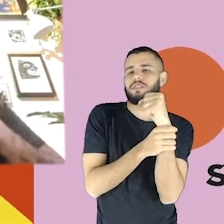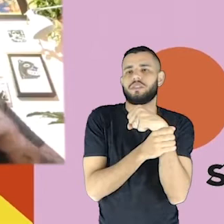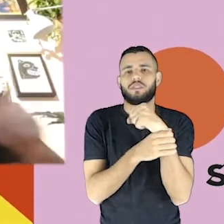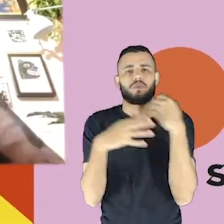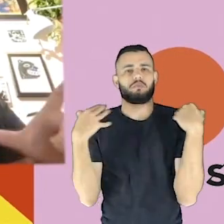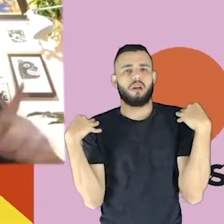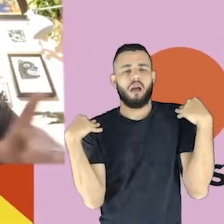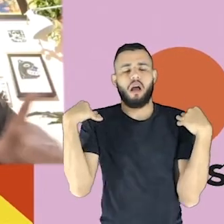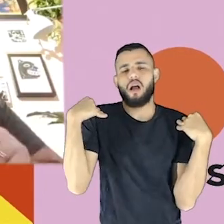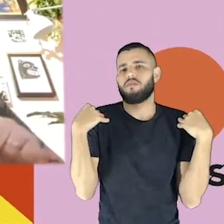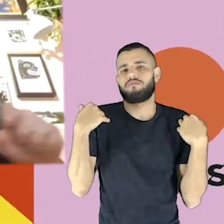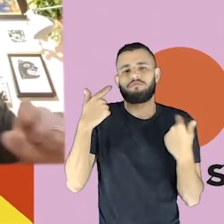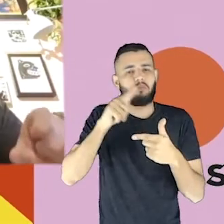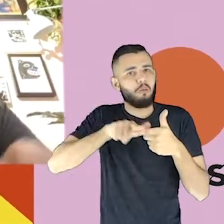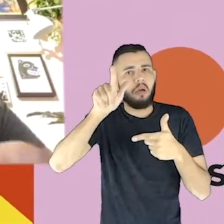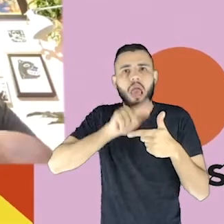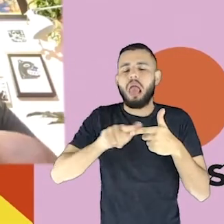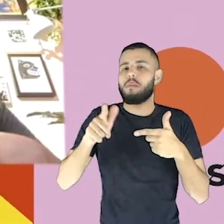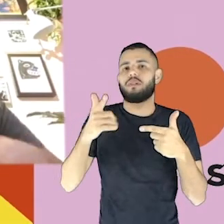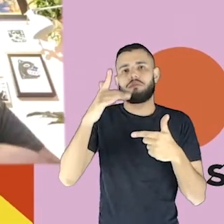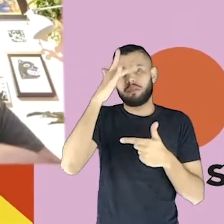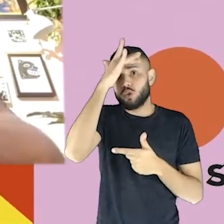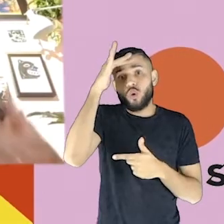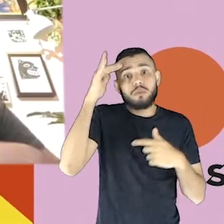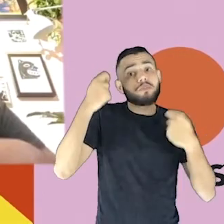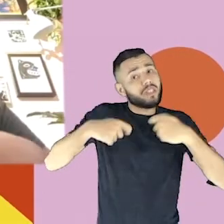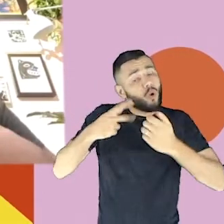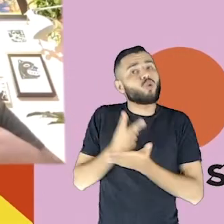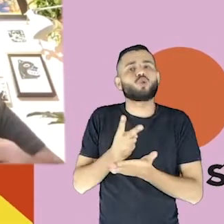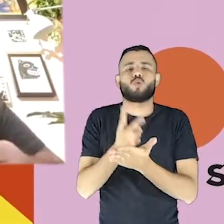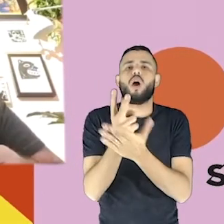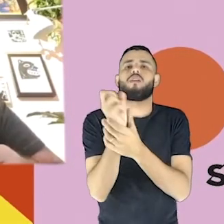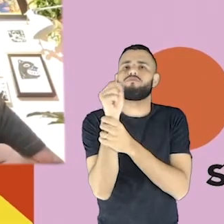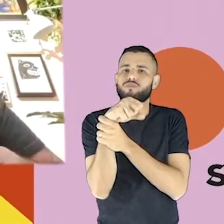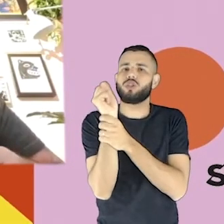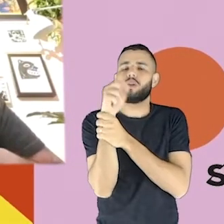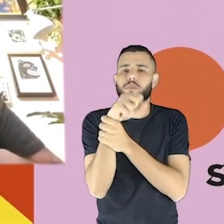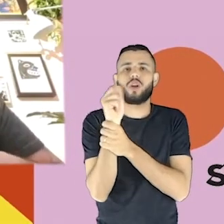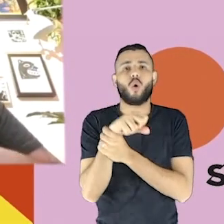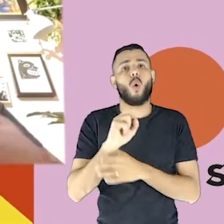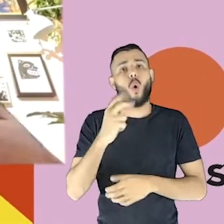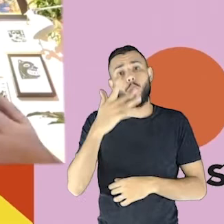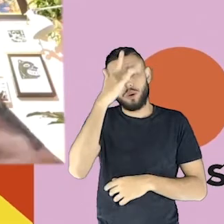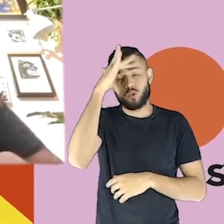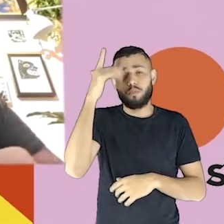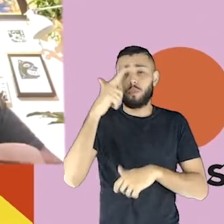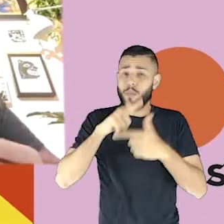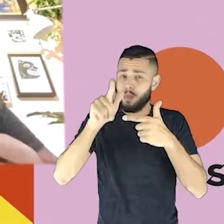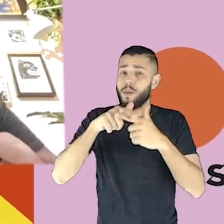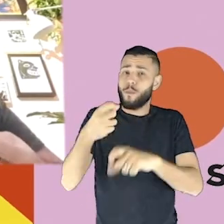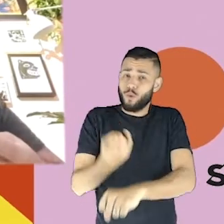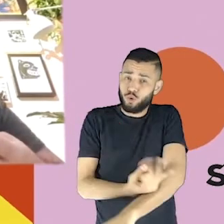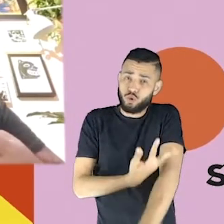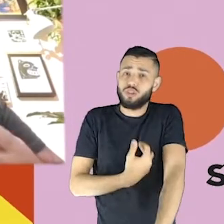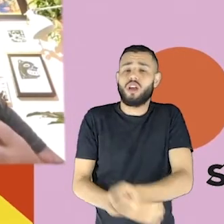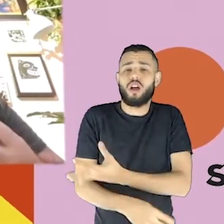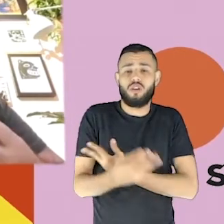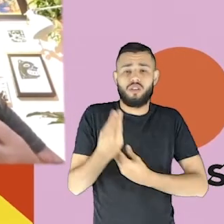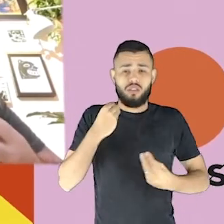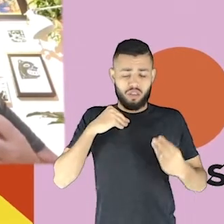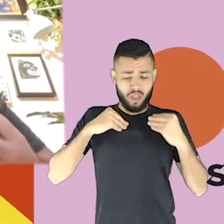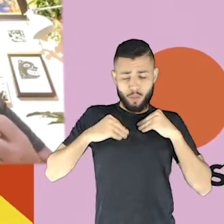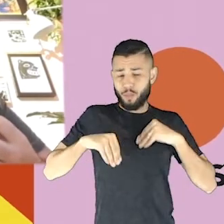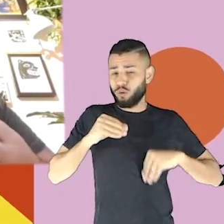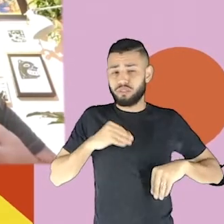articular, um problema de articulações e alguma lesão e precisa continuar a reabilitação depois da fisioterapia, ou porque estão passando por problemas emocionais, problemas